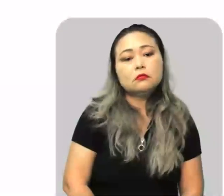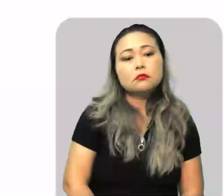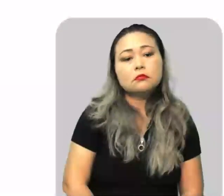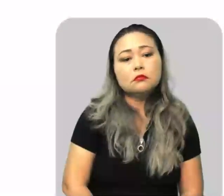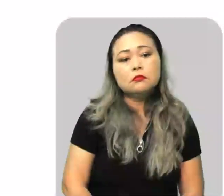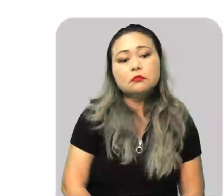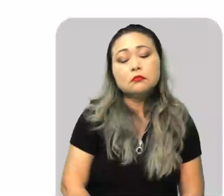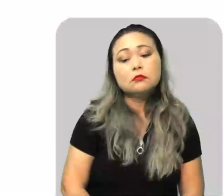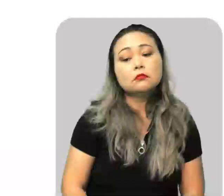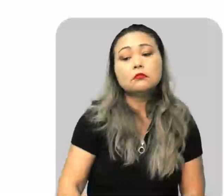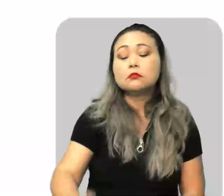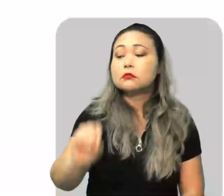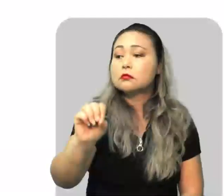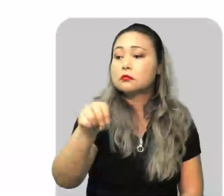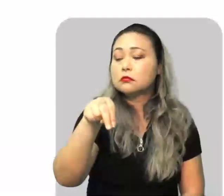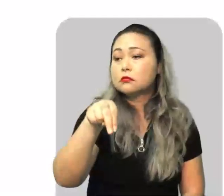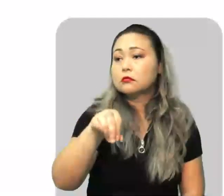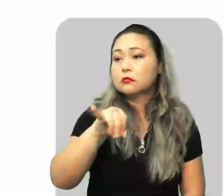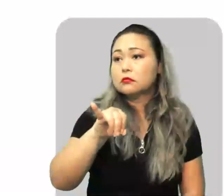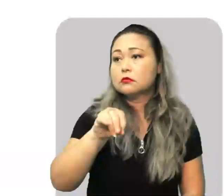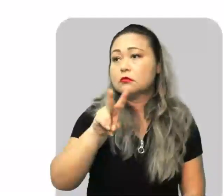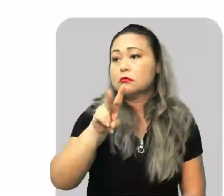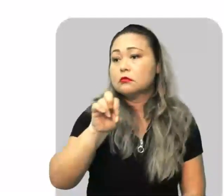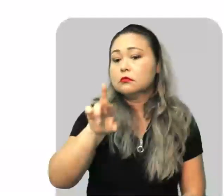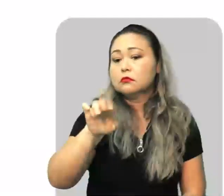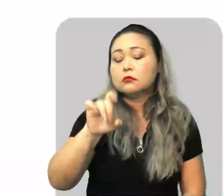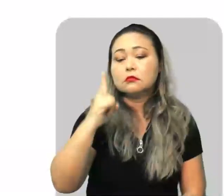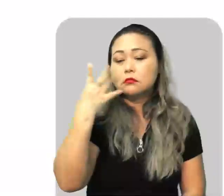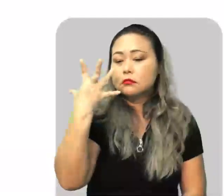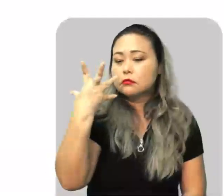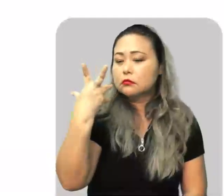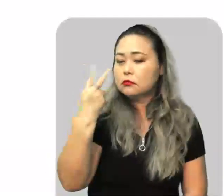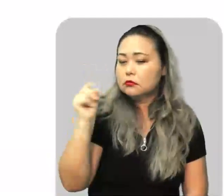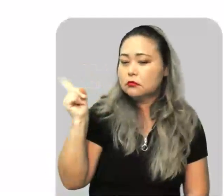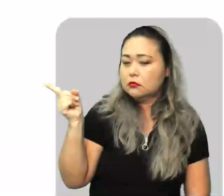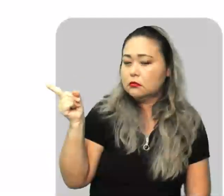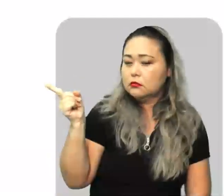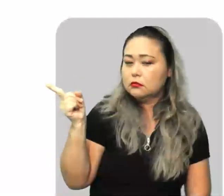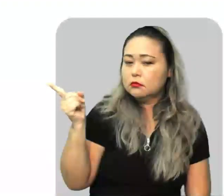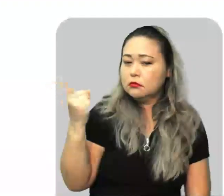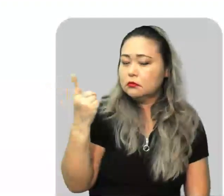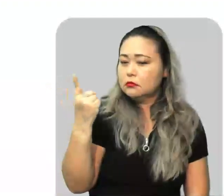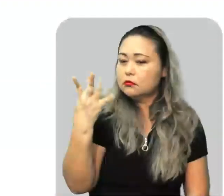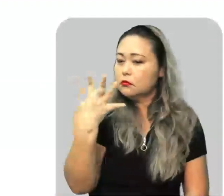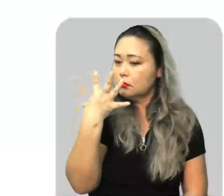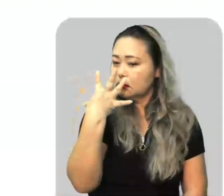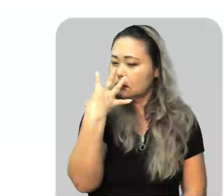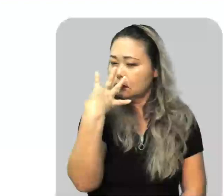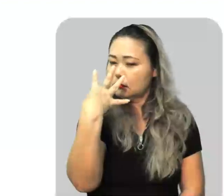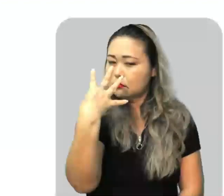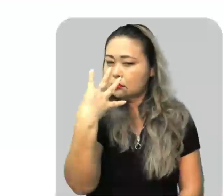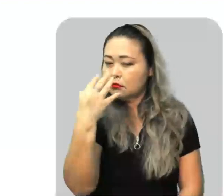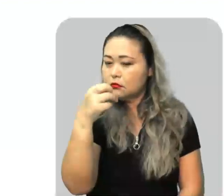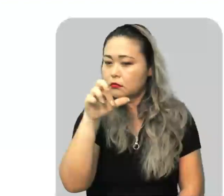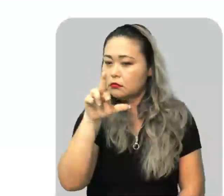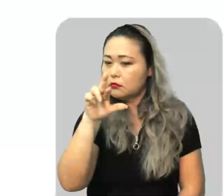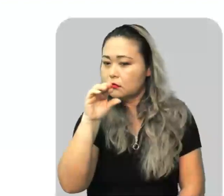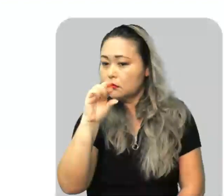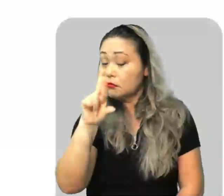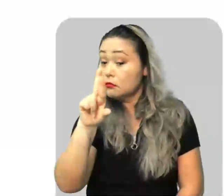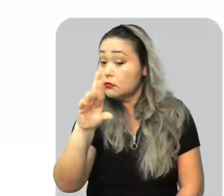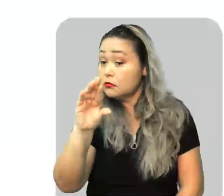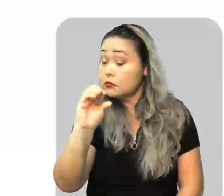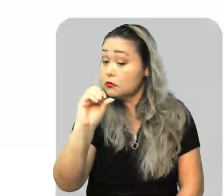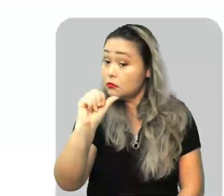Nós vamos ter os onívoros também. Olha que beleza que a gente trouxe aqui para você, a raposinha, né? As raposas, elas estão dentro